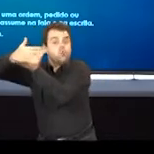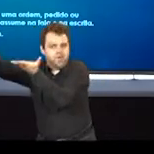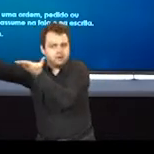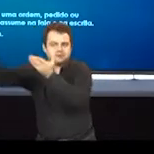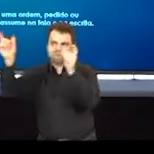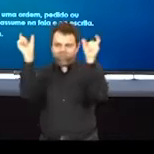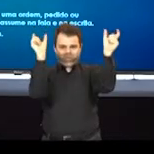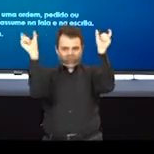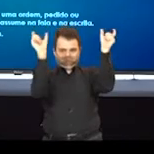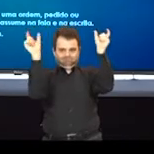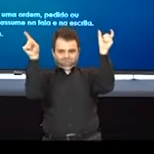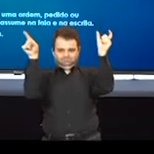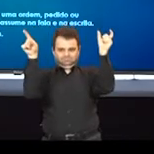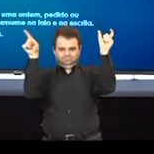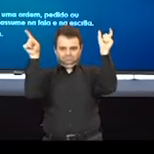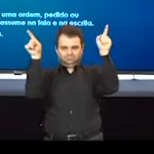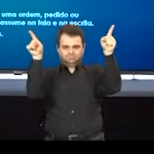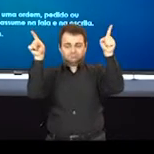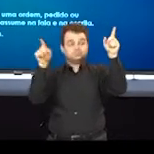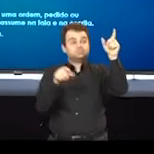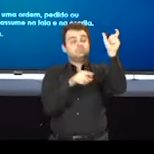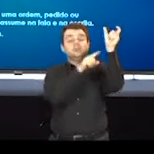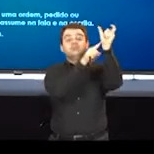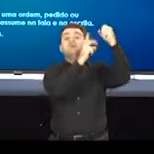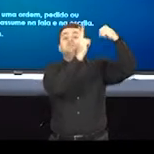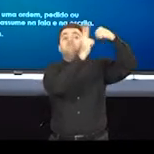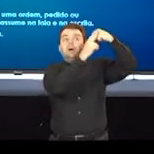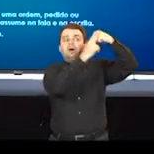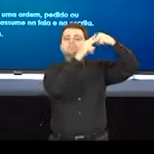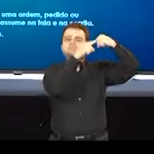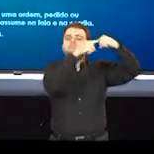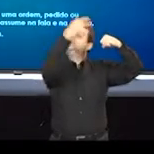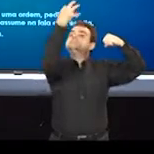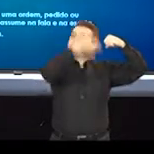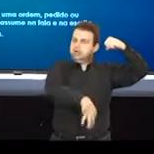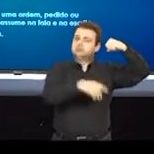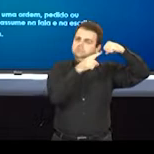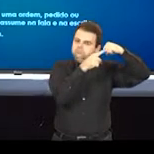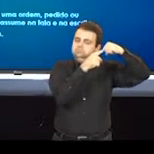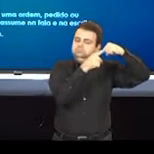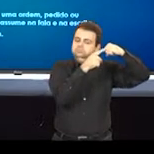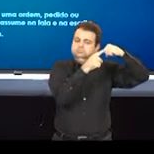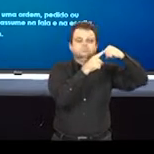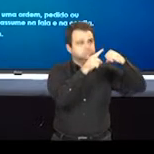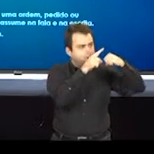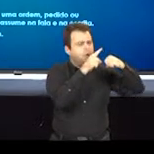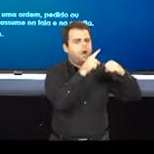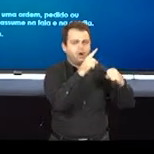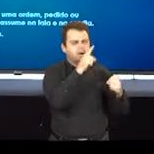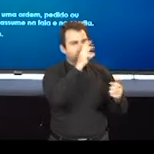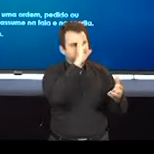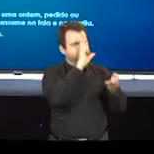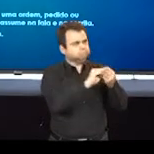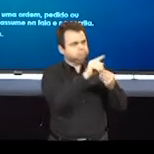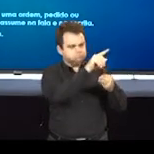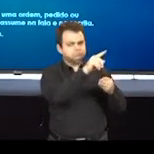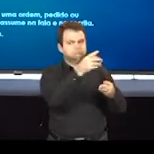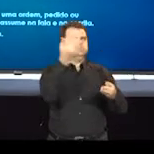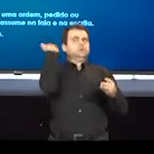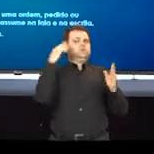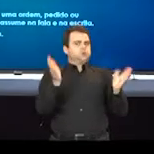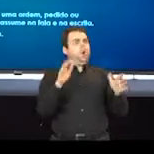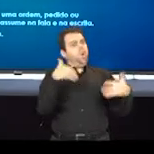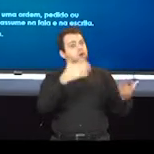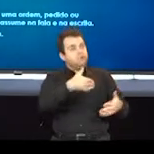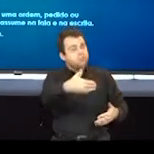verbo representa, né? E um desses verbos, ele vai indicar uma ação certa. Você percebe que é uma ação que acontece ou que já aconteceu.